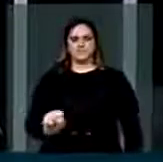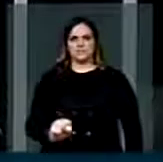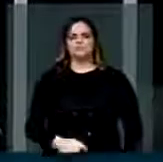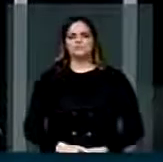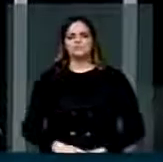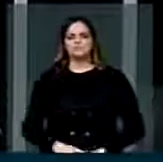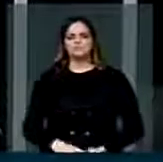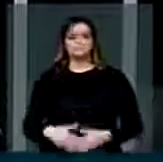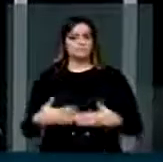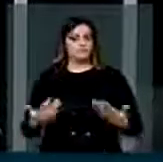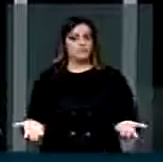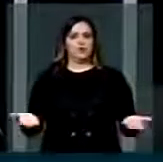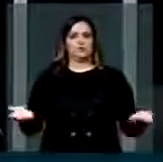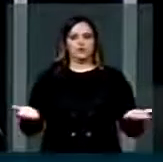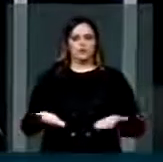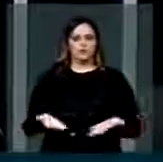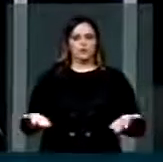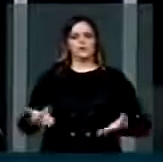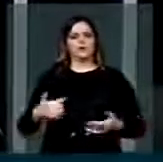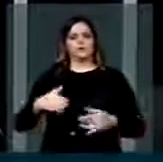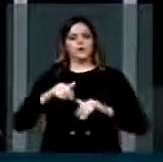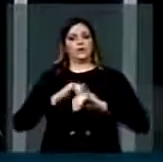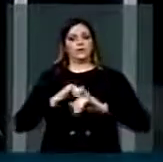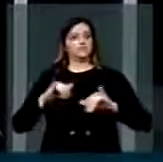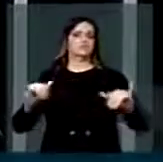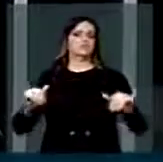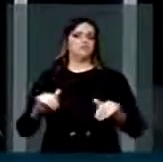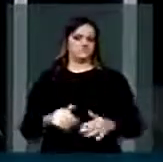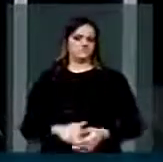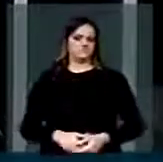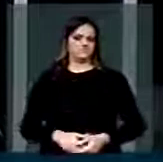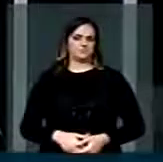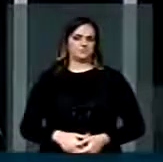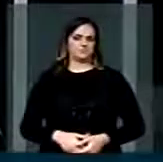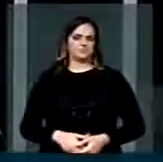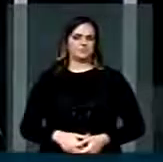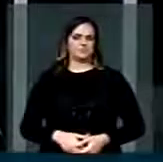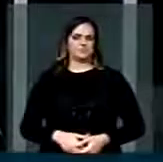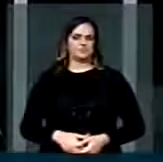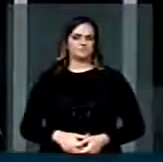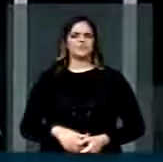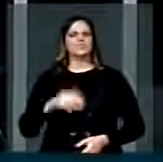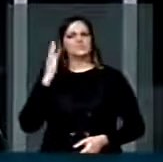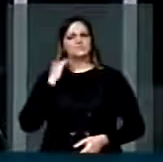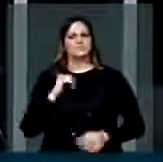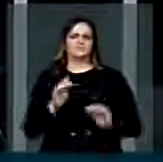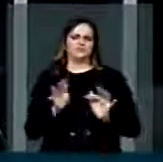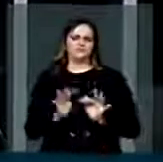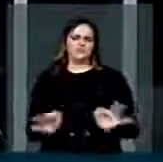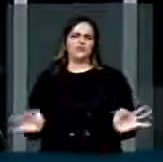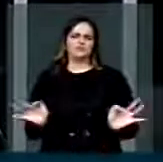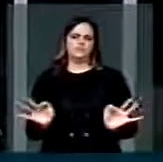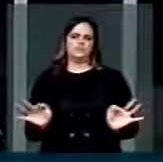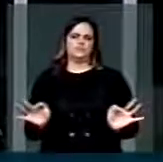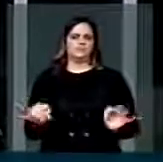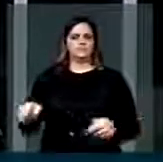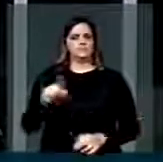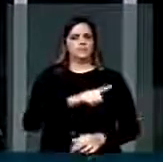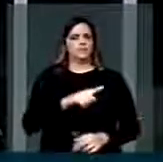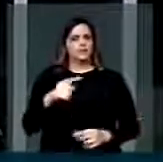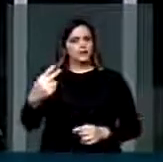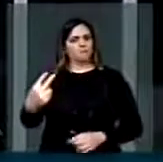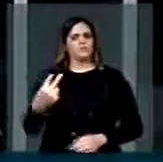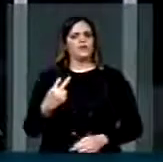aqui nesse momento informando, embora que de forma bem simples, para aqueles que estão nos